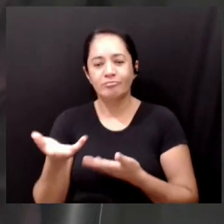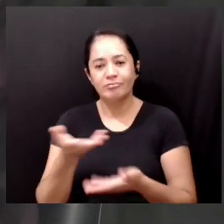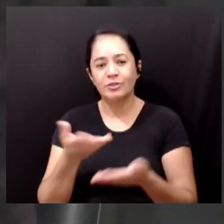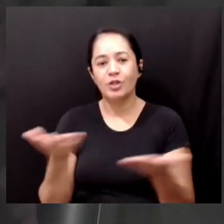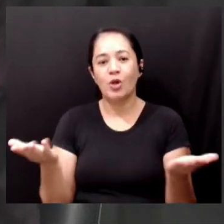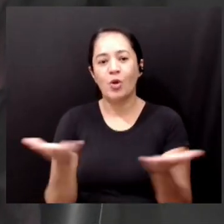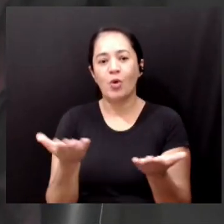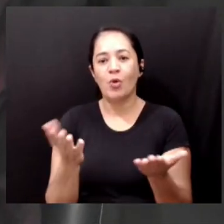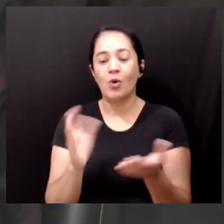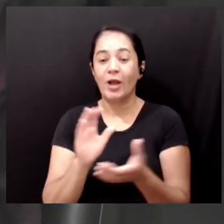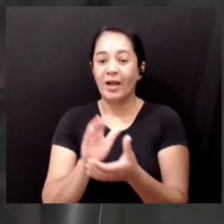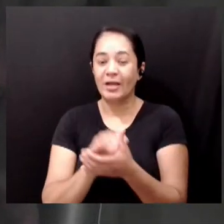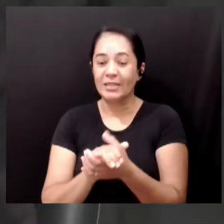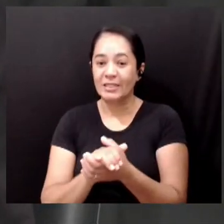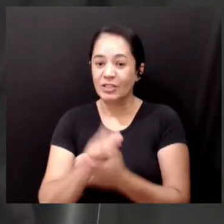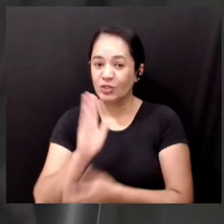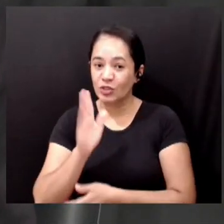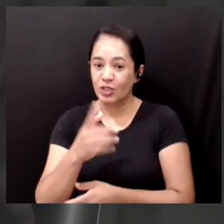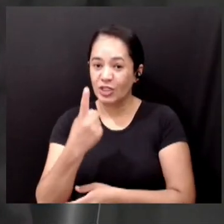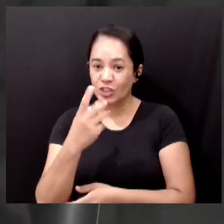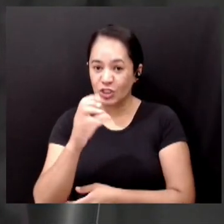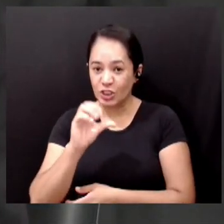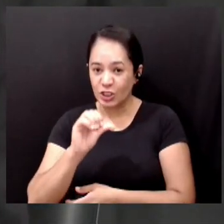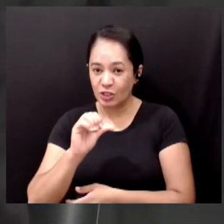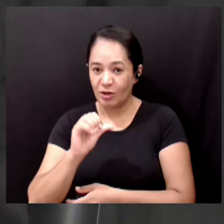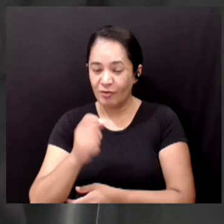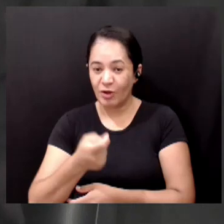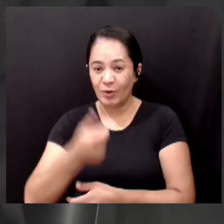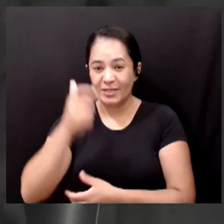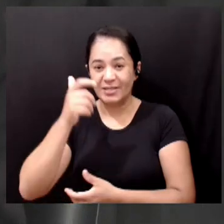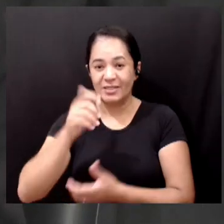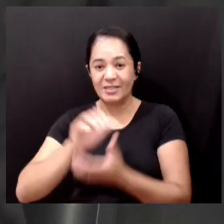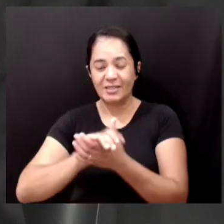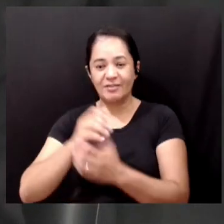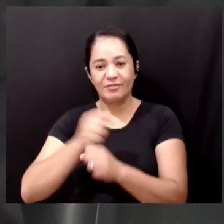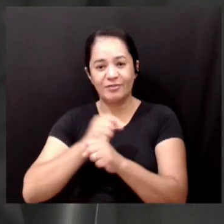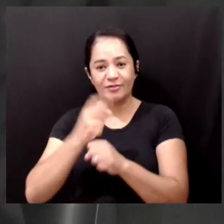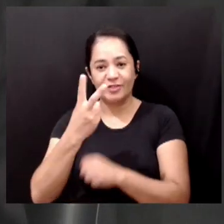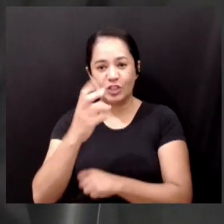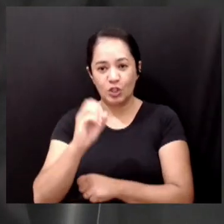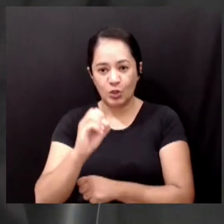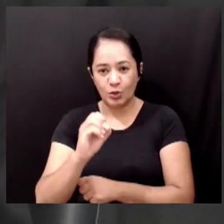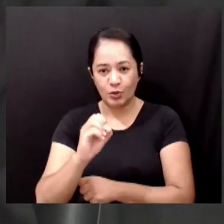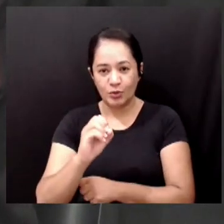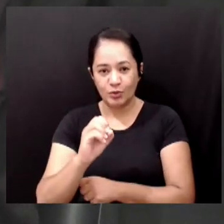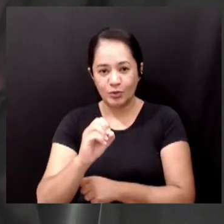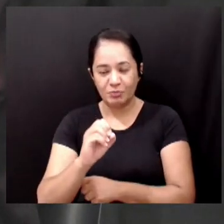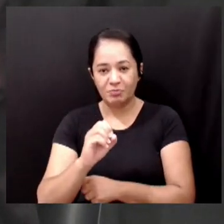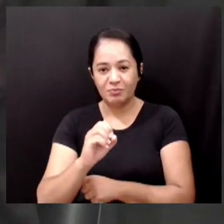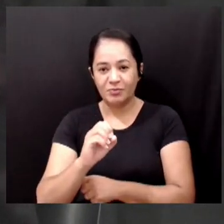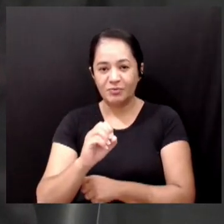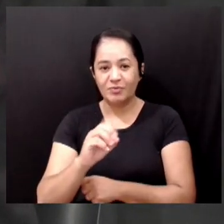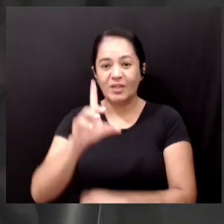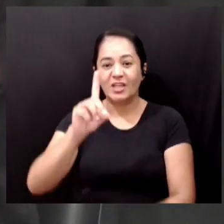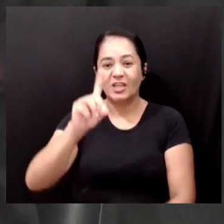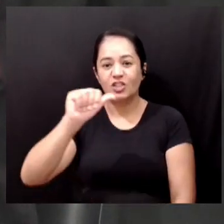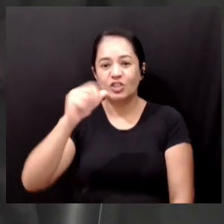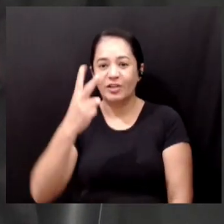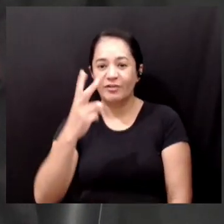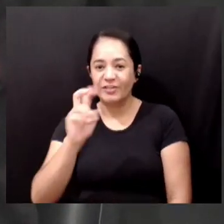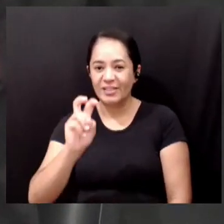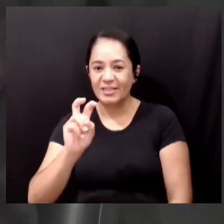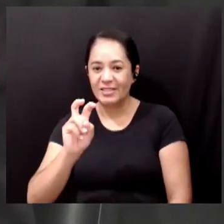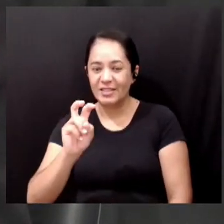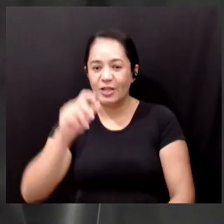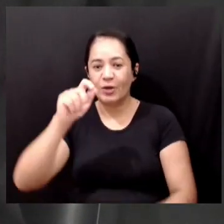casados há 19 anos, vamos fazer 20 anos de casado agora no dia 25 de fevereiro. Uau! Vamos completar 20 anos.